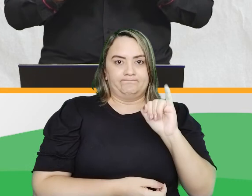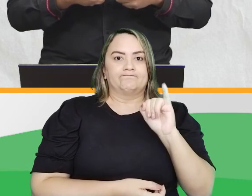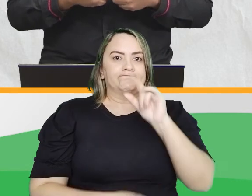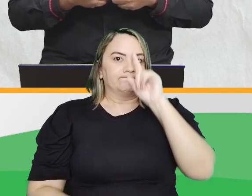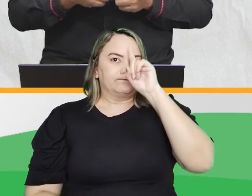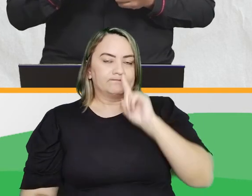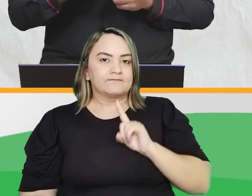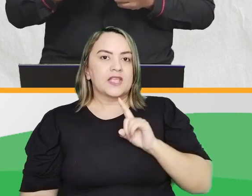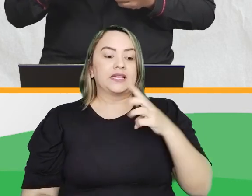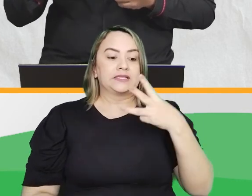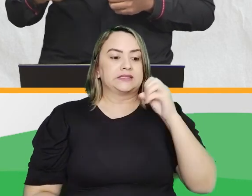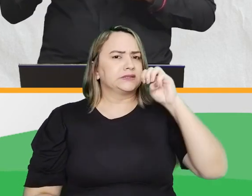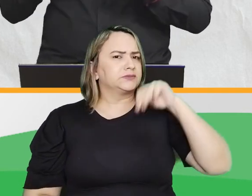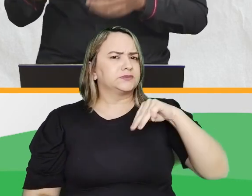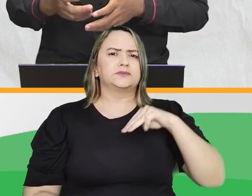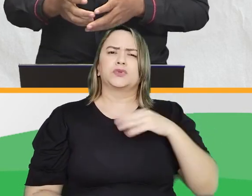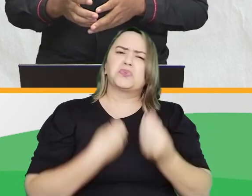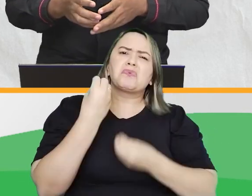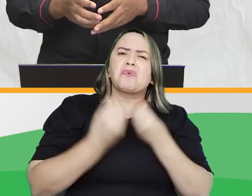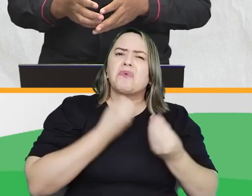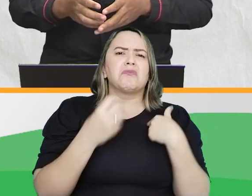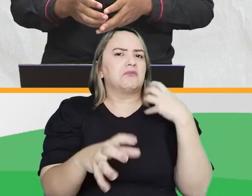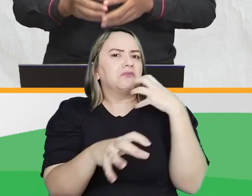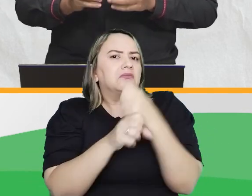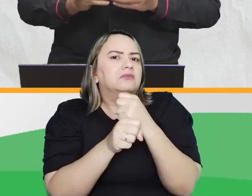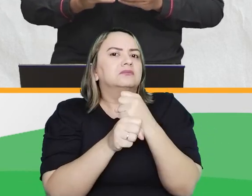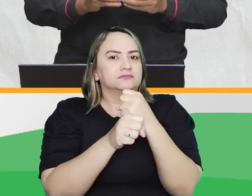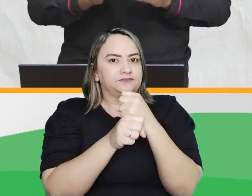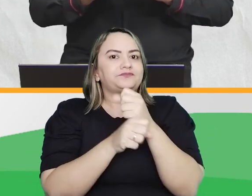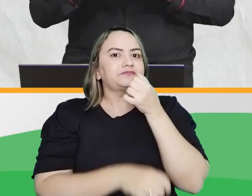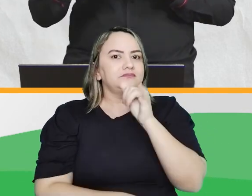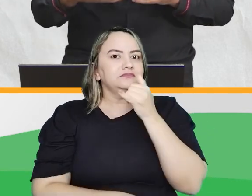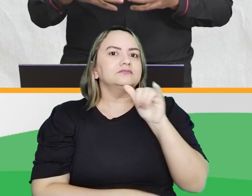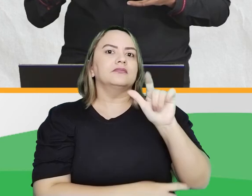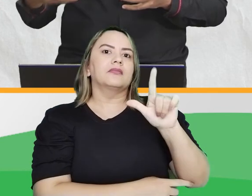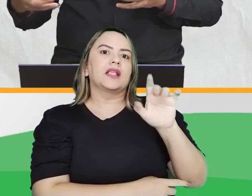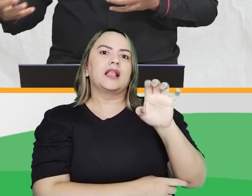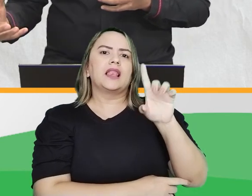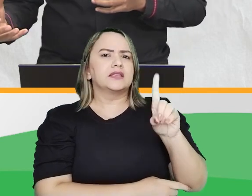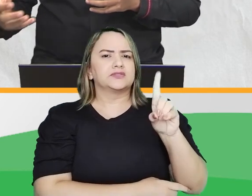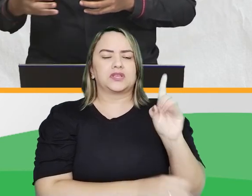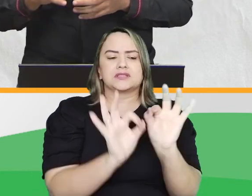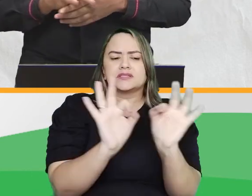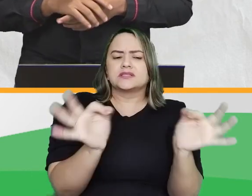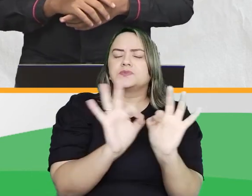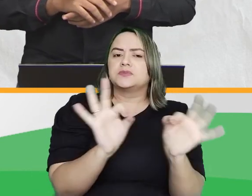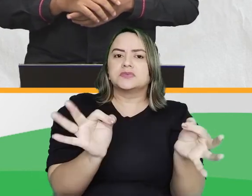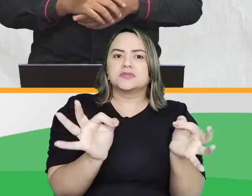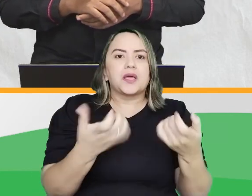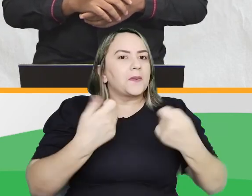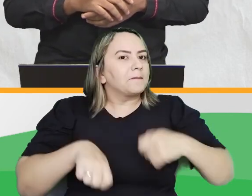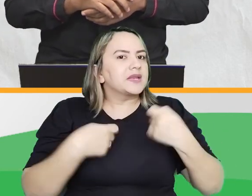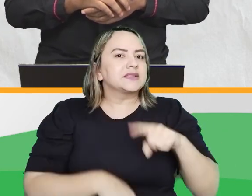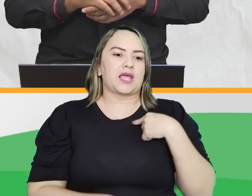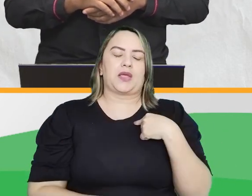hora. Meia hora, professor, é 0,5 horas. Tá bem? Ok, como é que eu calculo, então, a energia consumida pela lâmpada